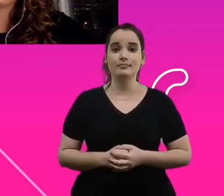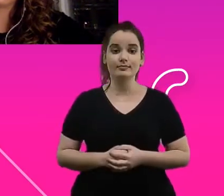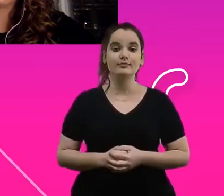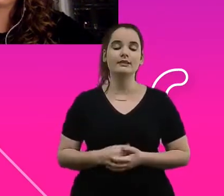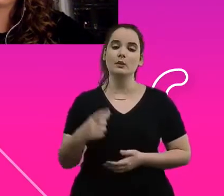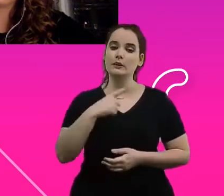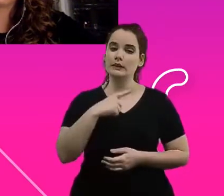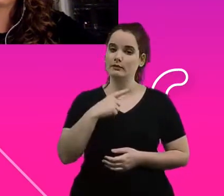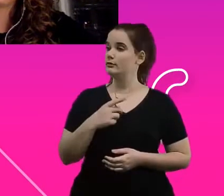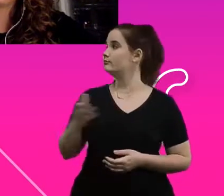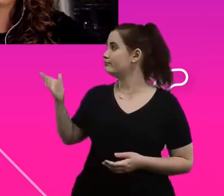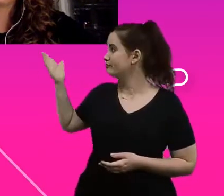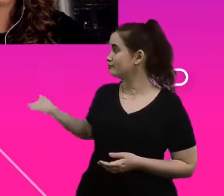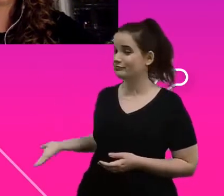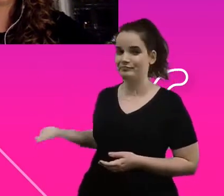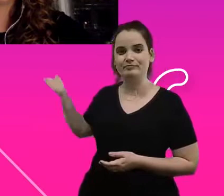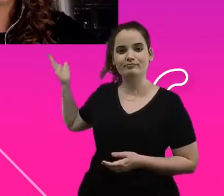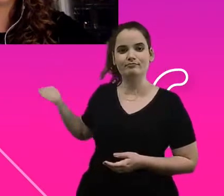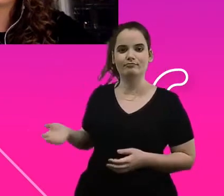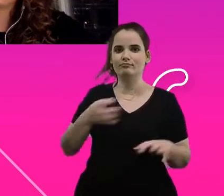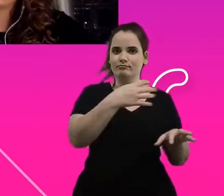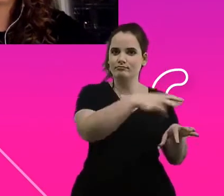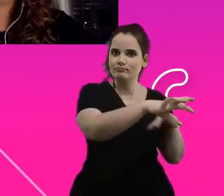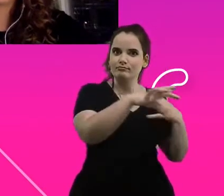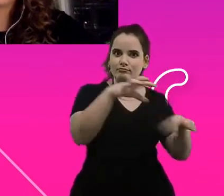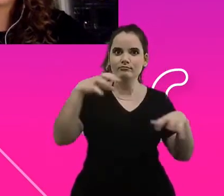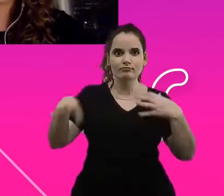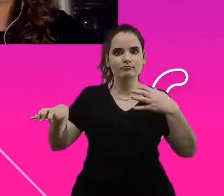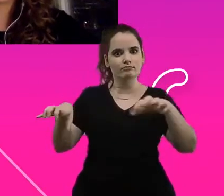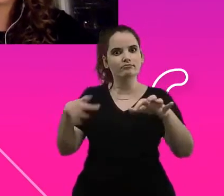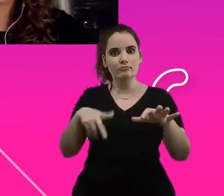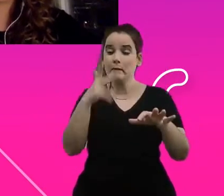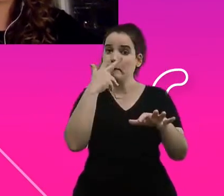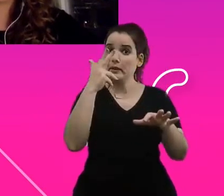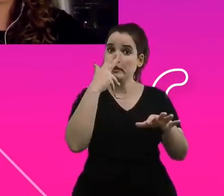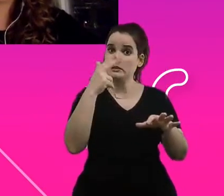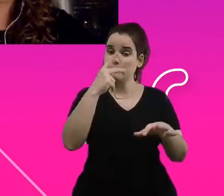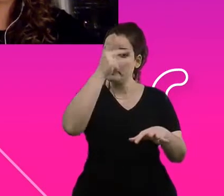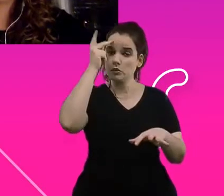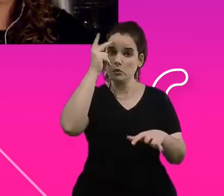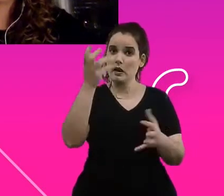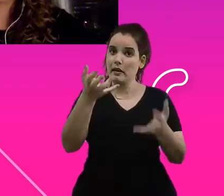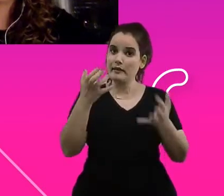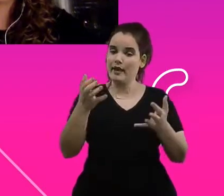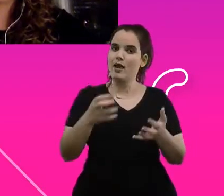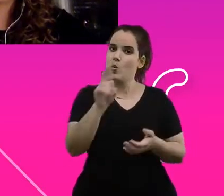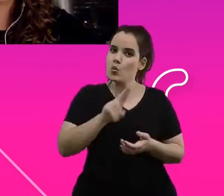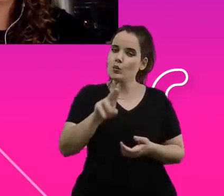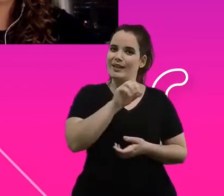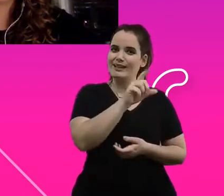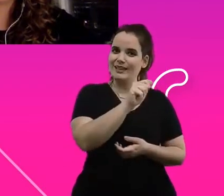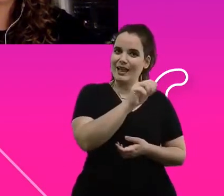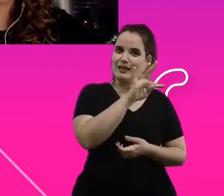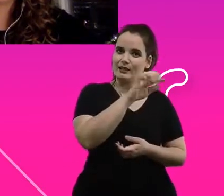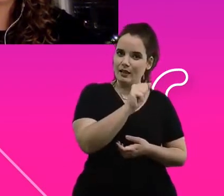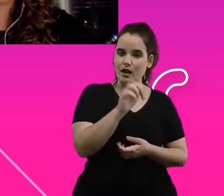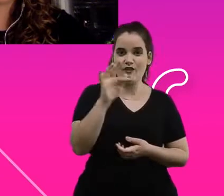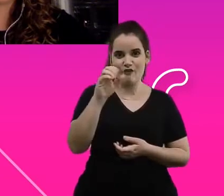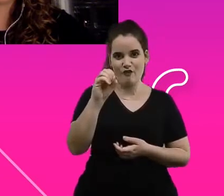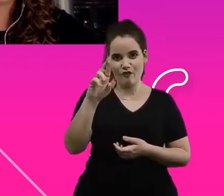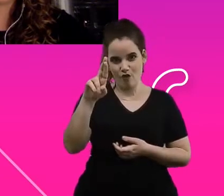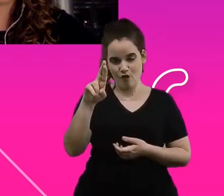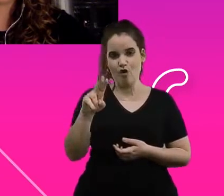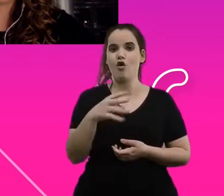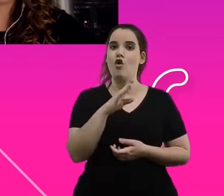intervenientes que foi colmatando estas necessidades. Portanto, já tínhamos o beneficiário que tinha um problema e depois começámos a